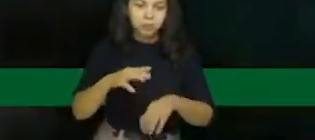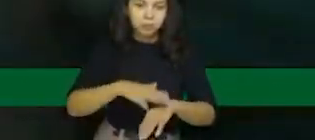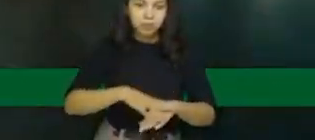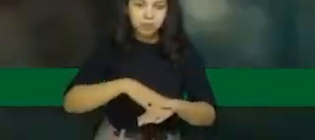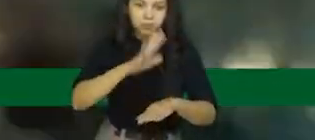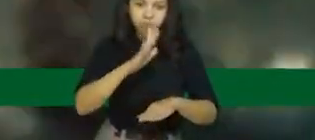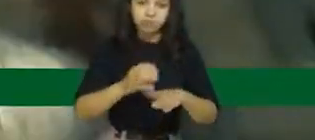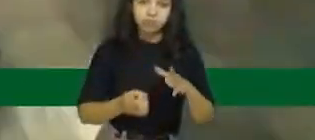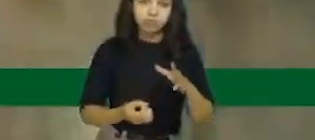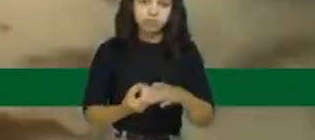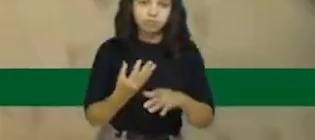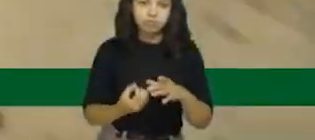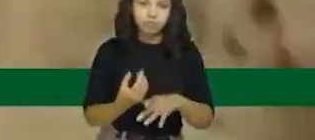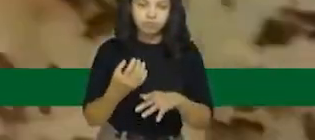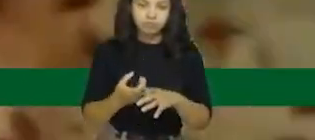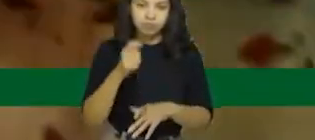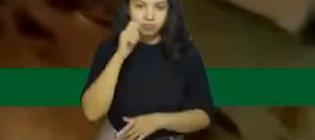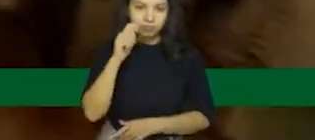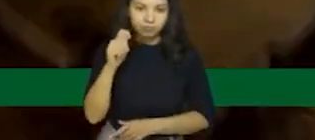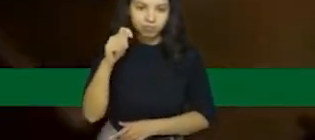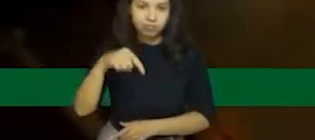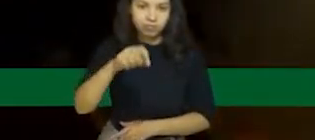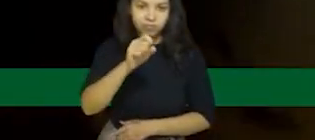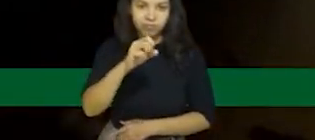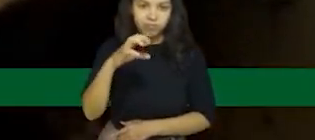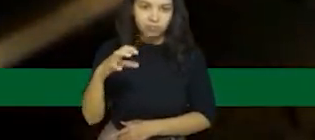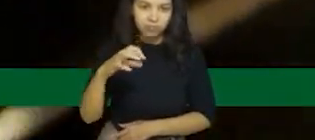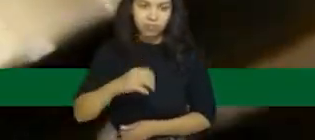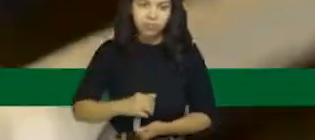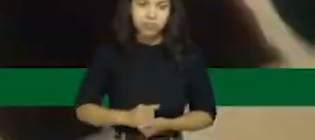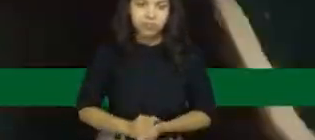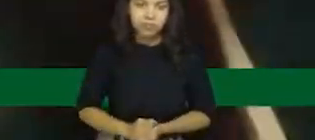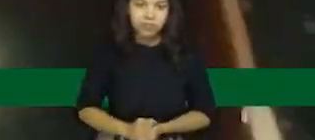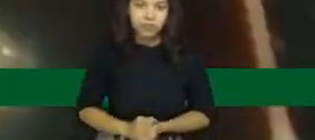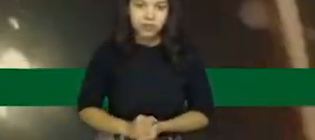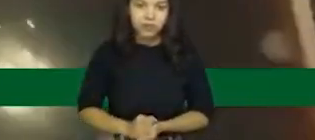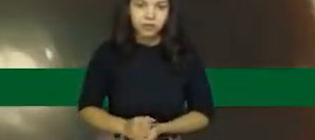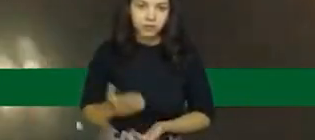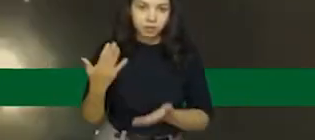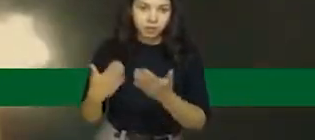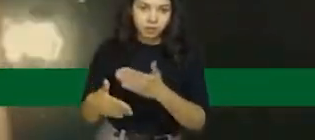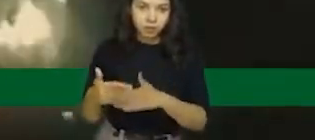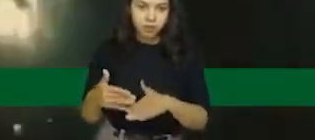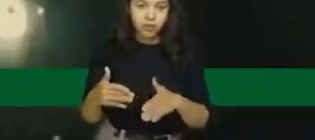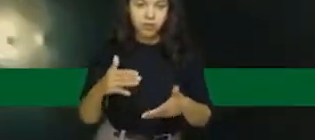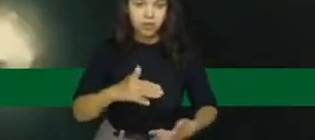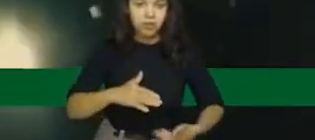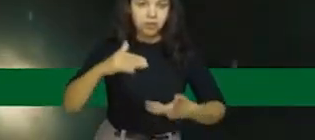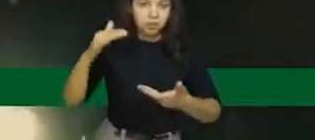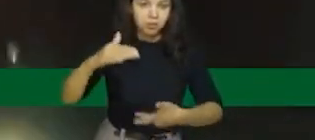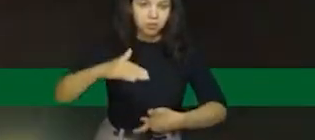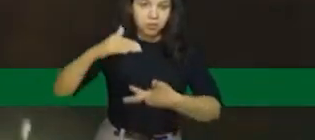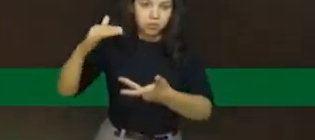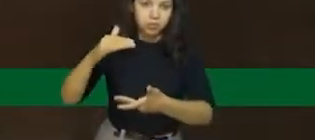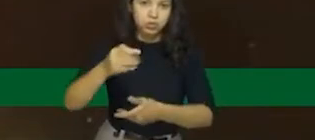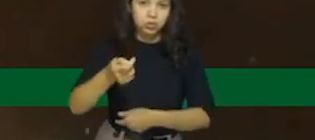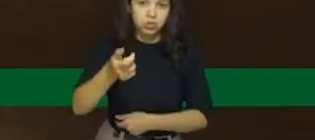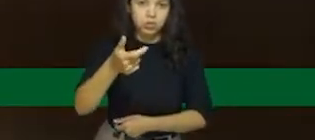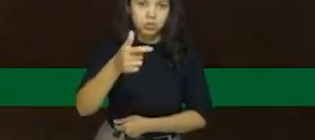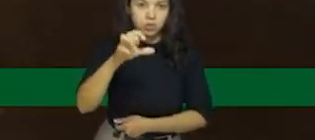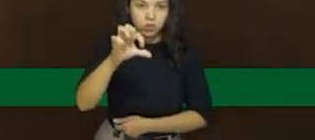Santa Catarina, Painel, que na última safra exportou quase 90